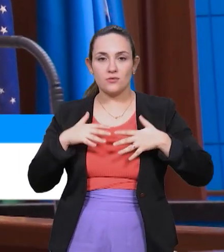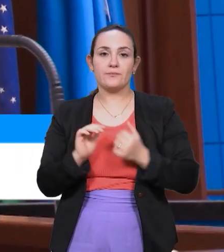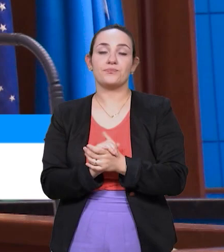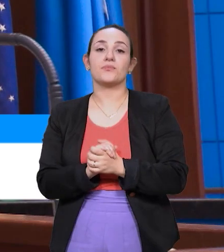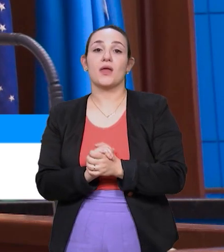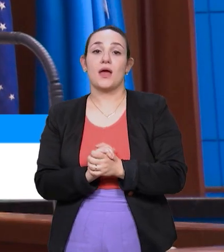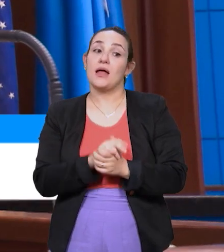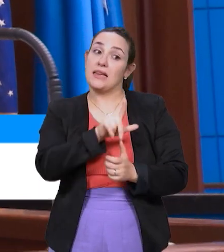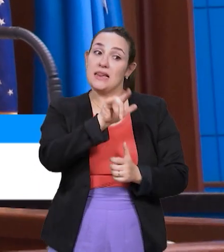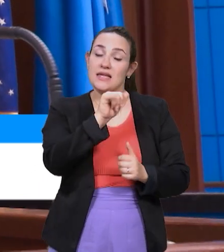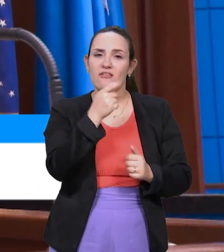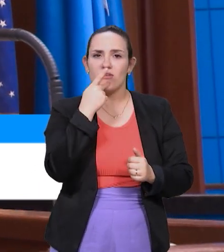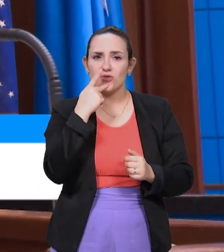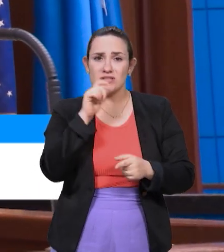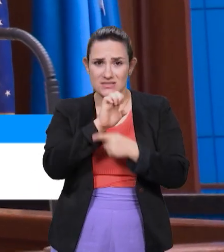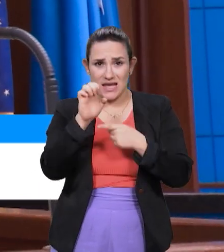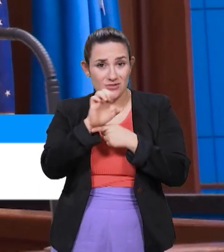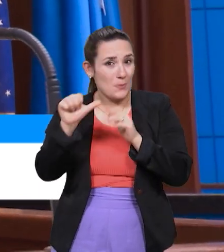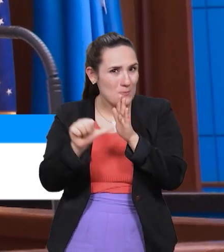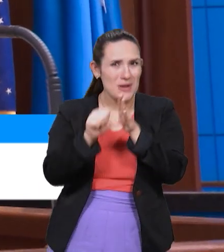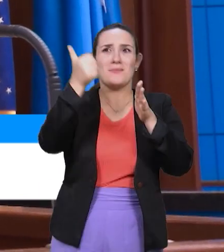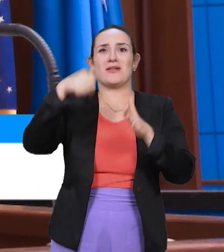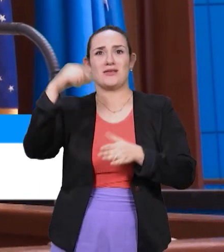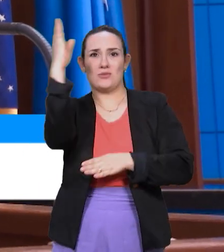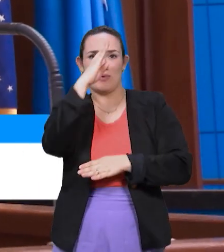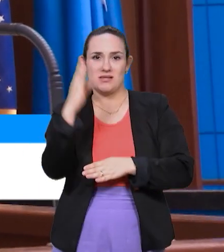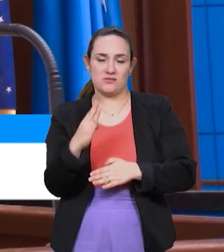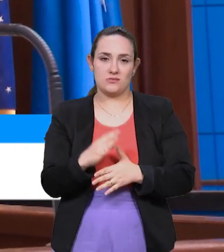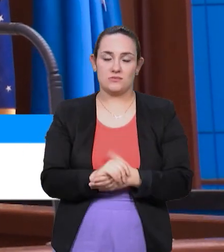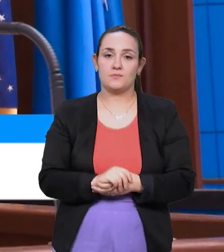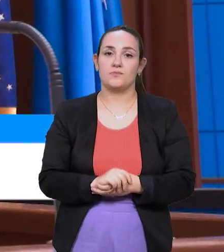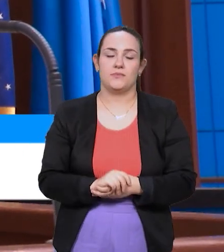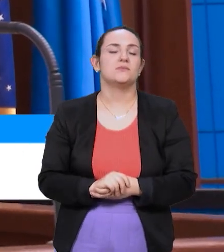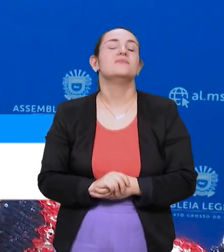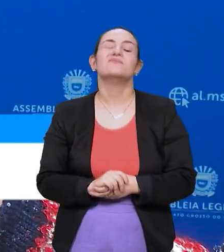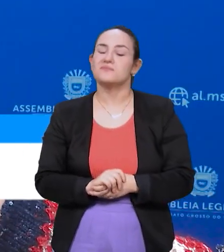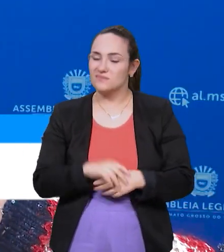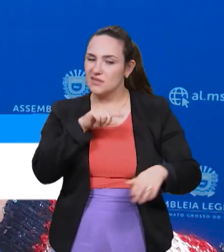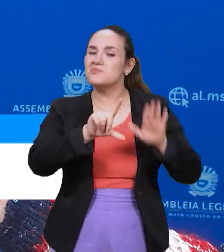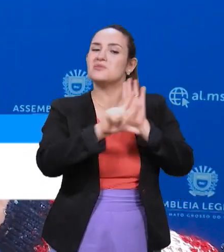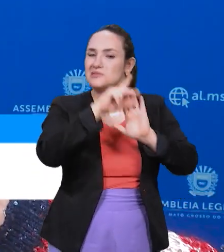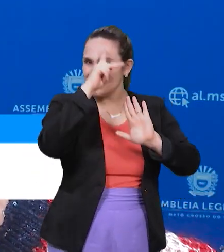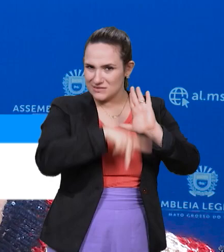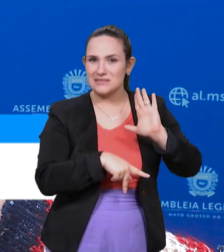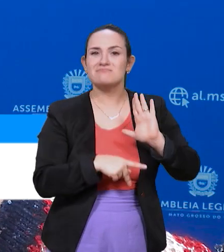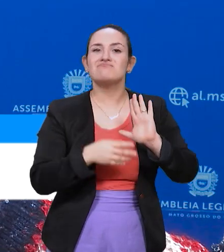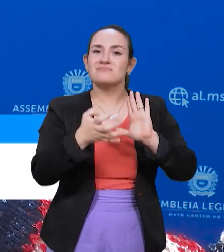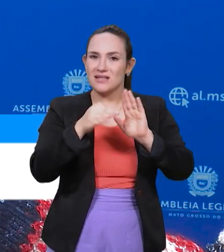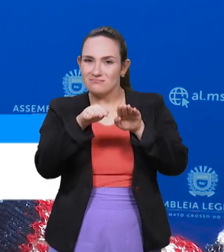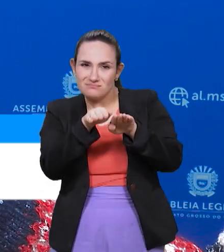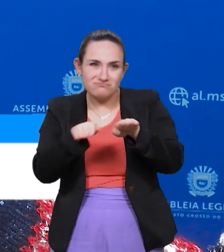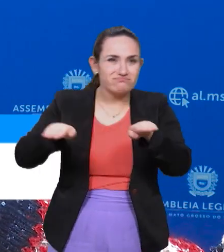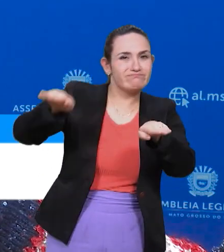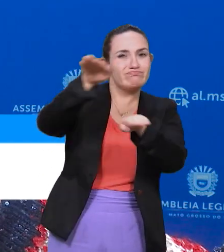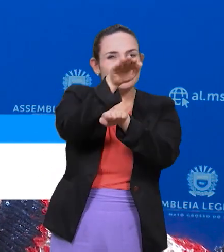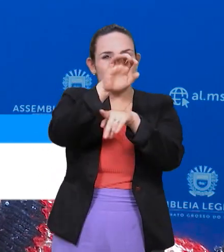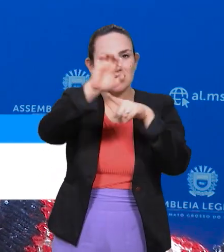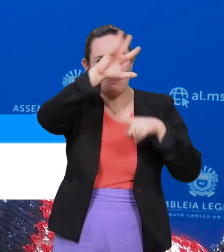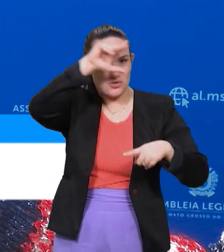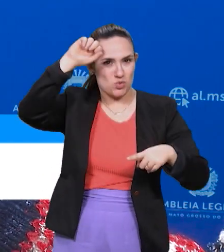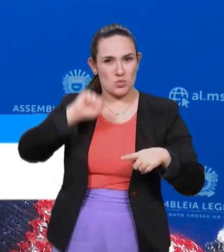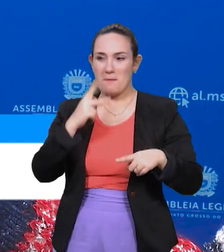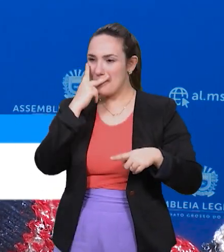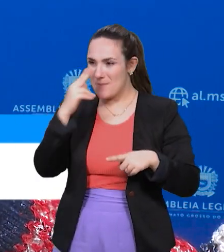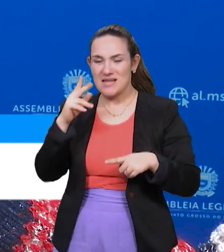Lia Nogueira, ao aprovar a lei, o Estado passa a ser pioneiro no Brasil. Esse projeto de lei ele vem para colocar Mato Grosso do Sul